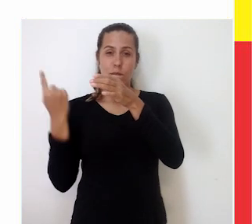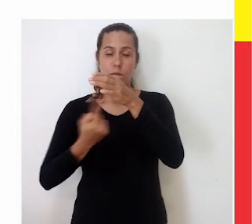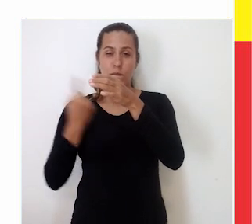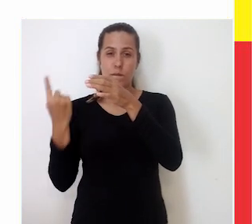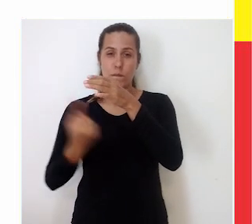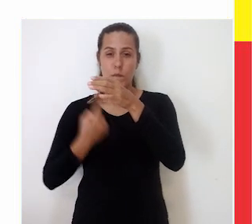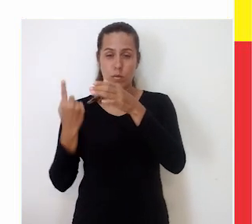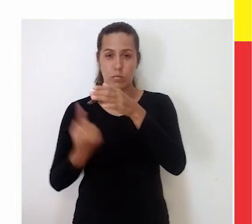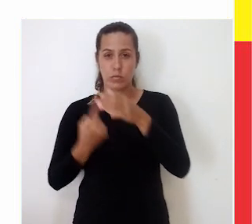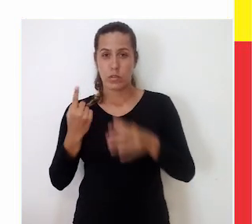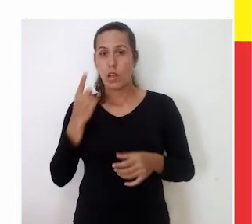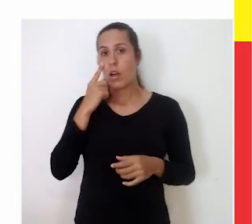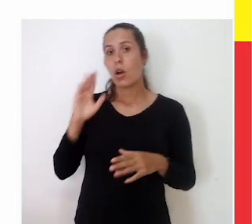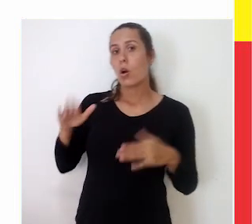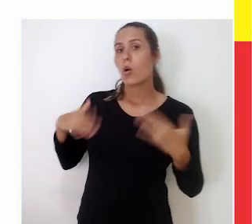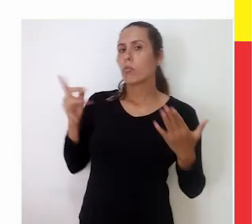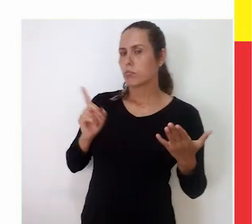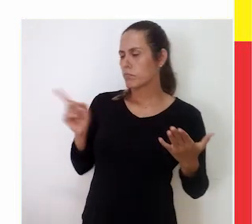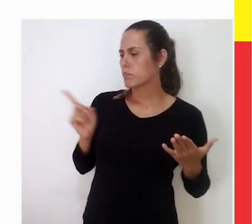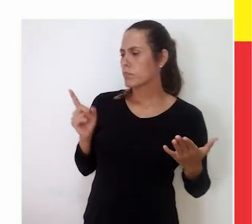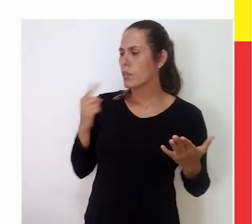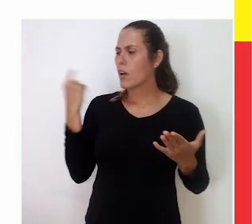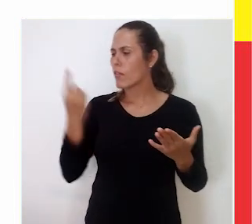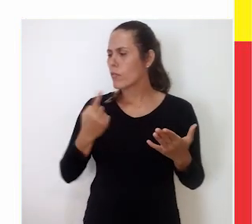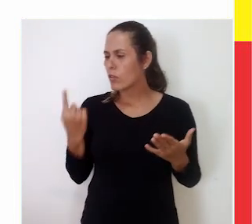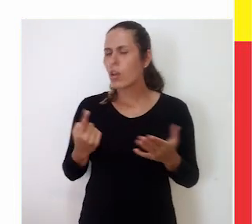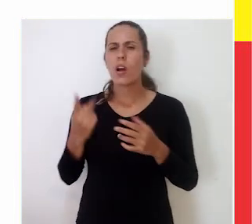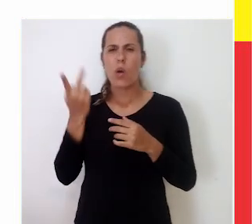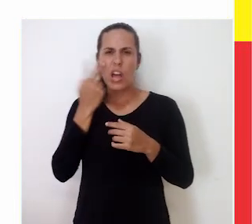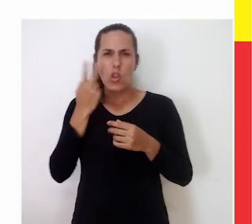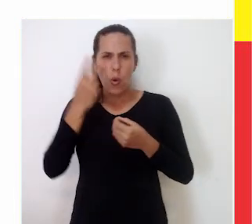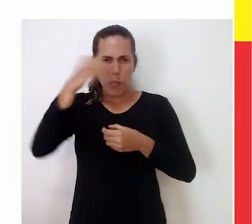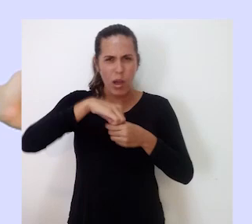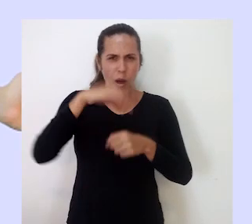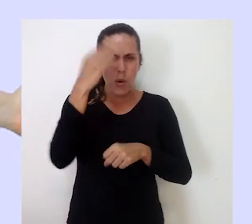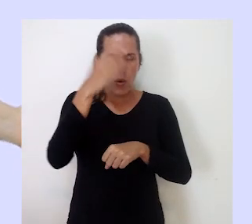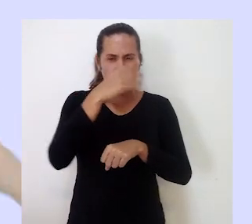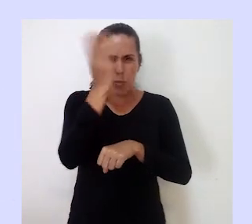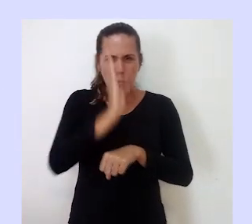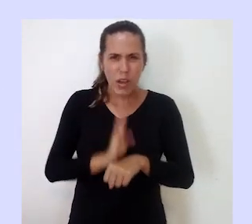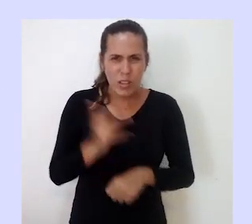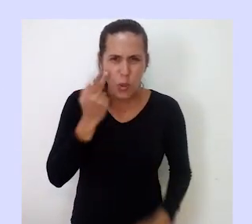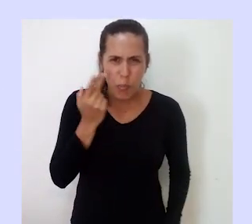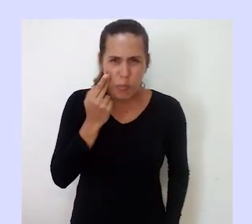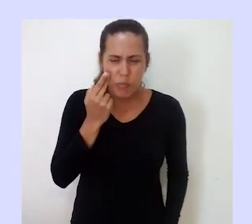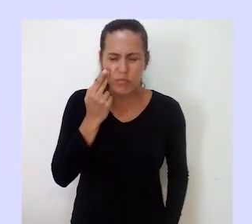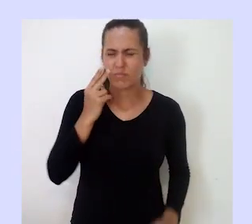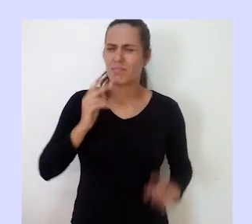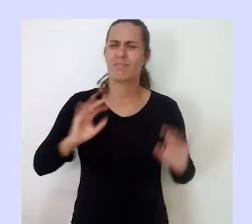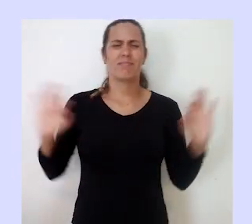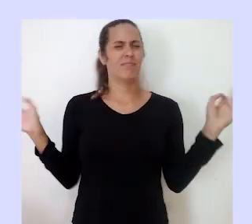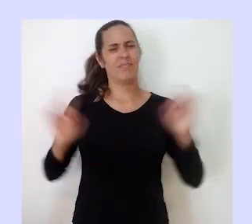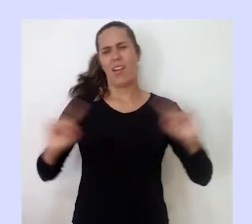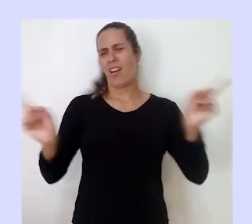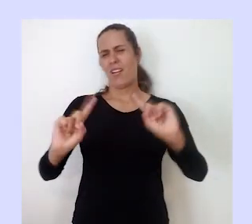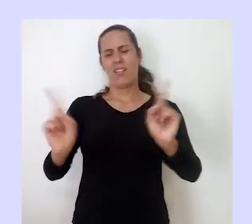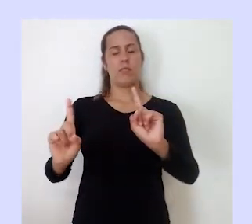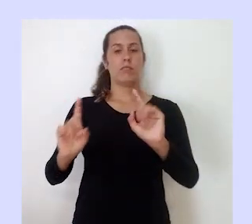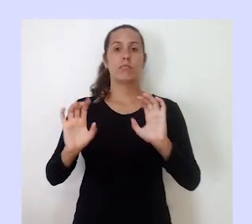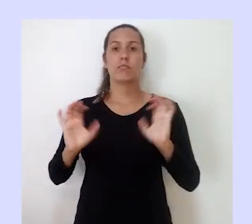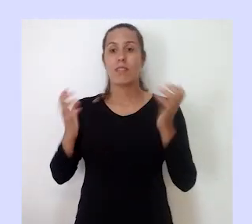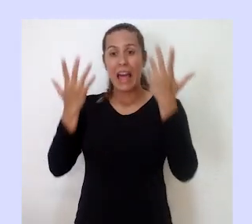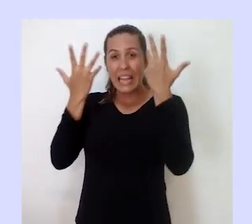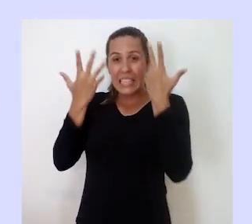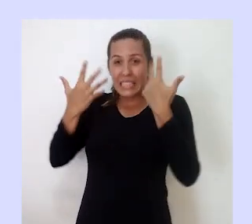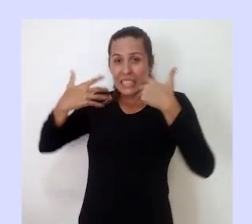natural, conforme vocês estão vendo na imagem. Furacão é comum no nosso país? De jeito maneira. Então, não